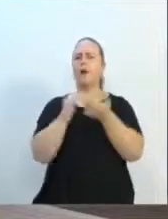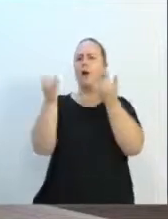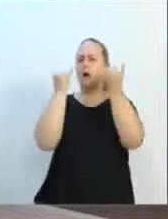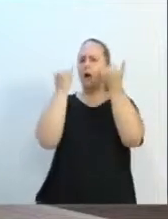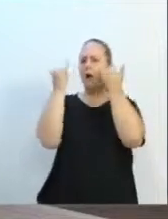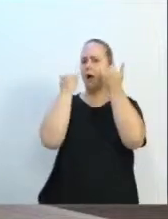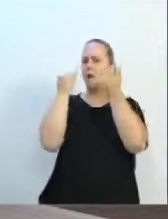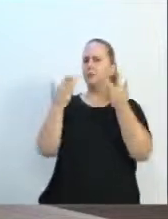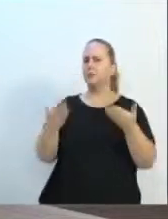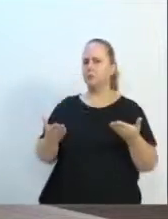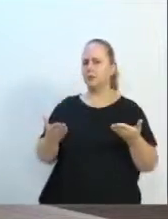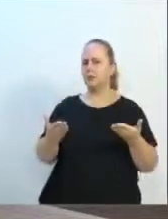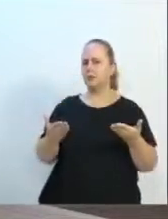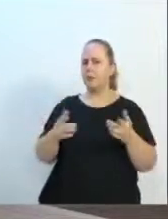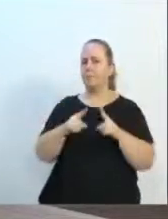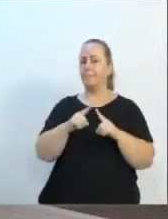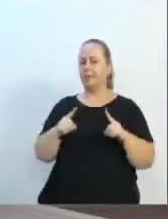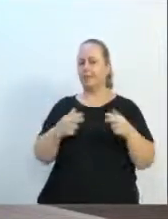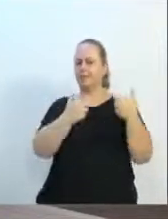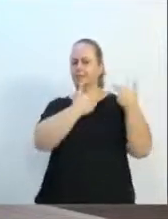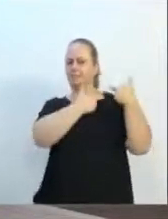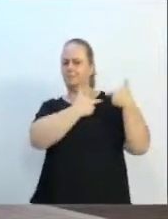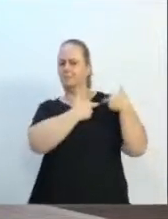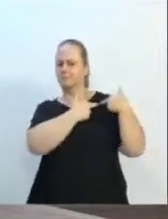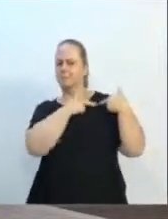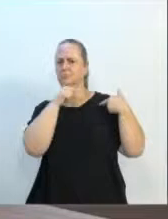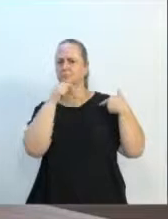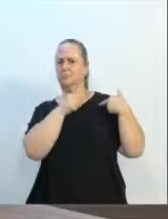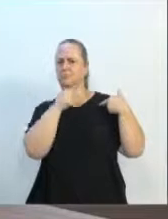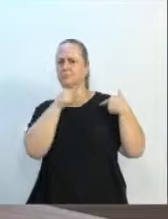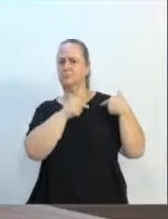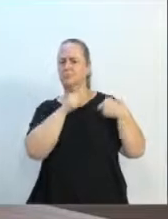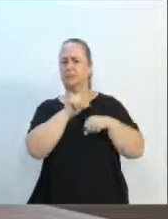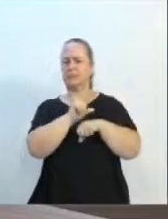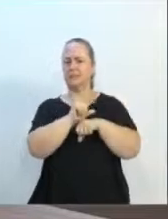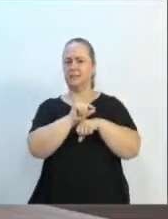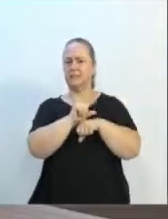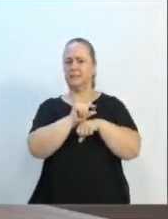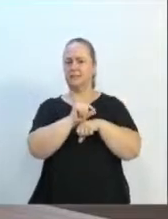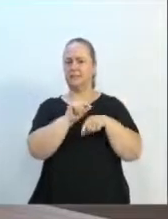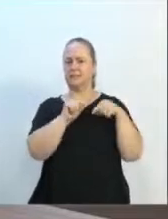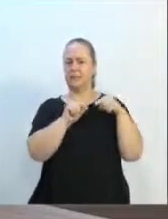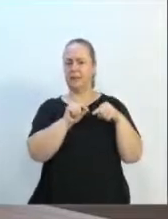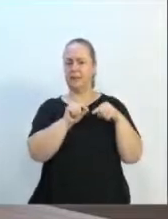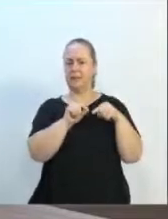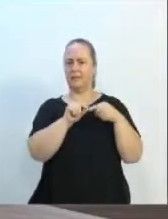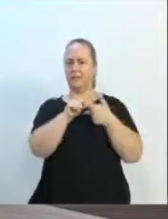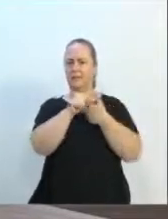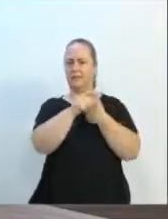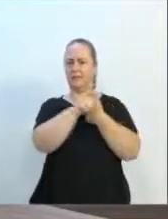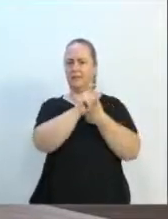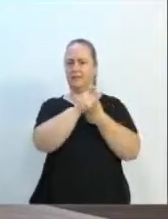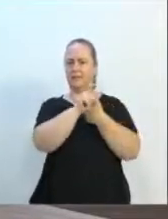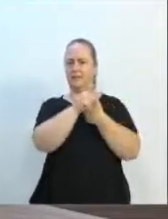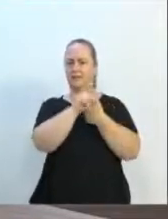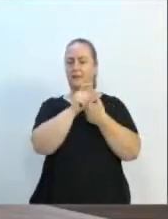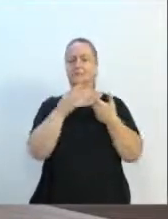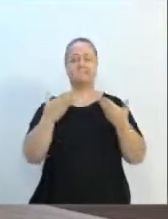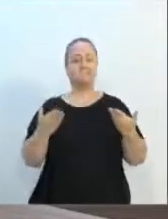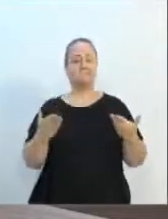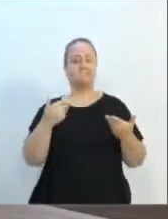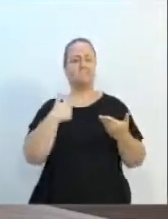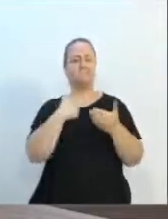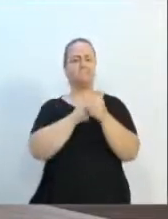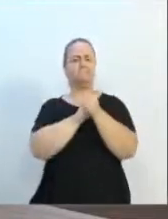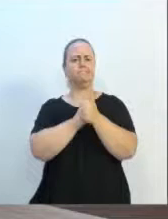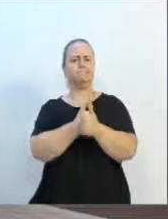é exatamente devido a uma ausência de informação por parte do executivo, porque eu venho acompanhando por